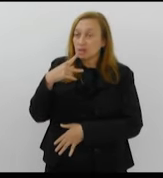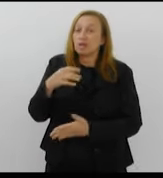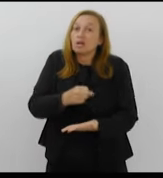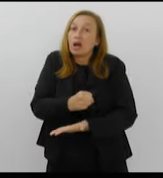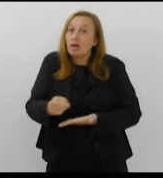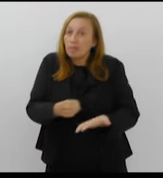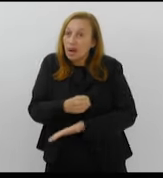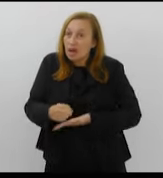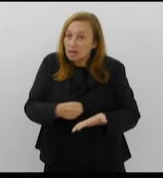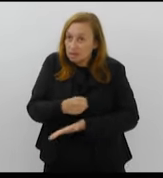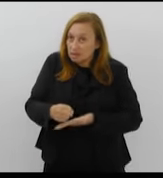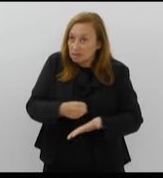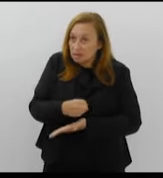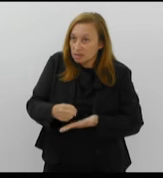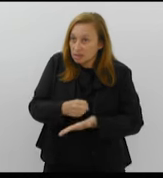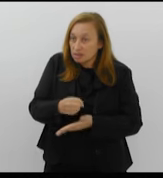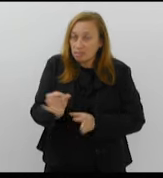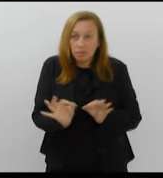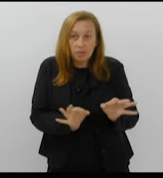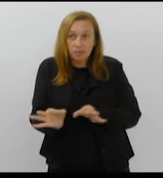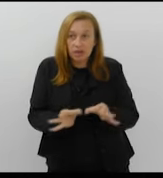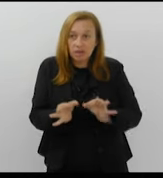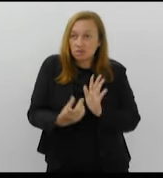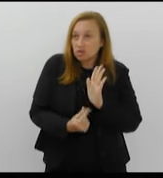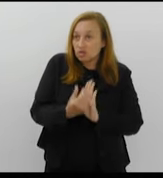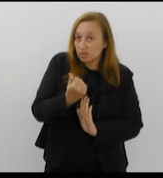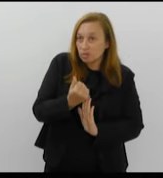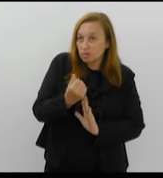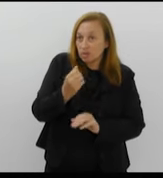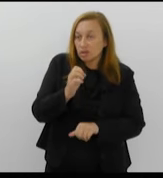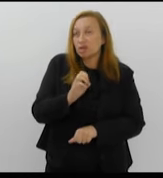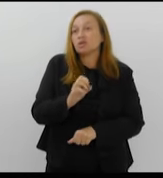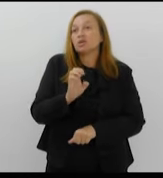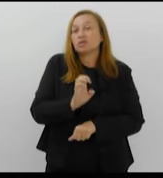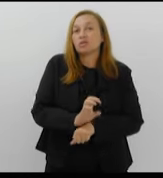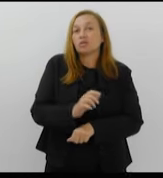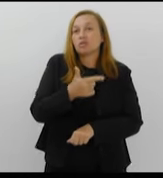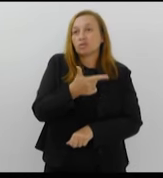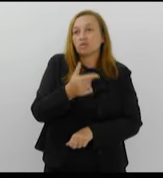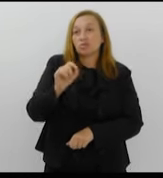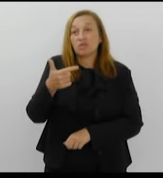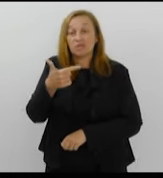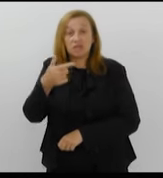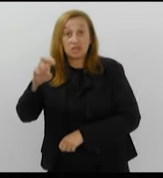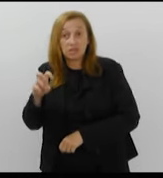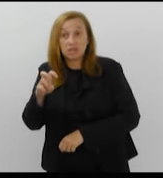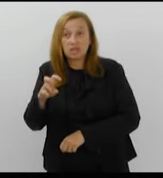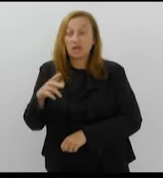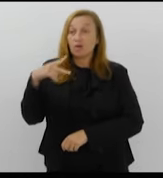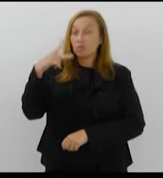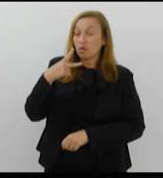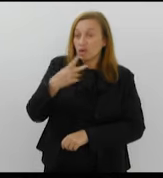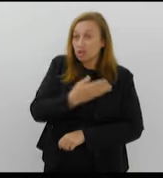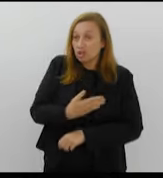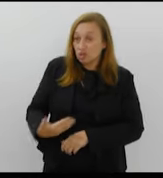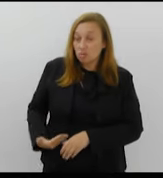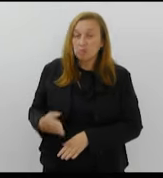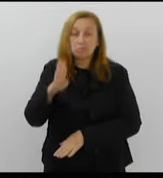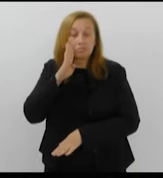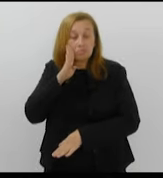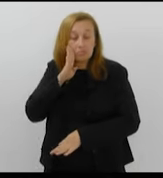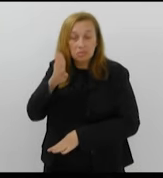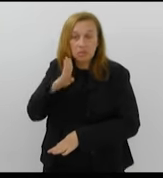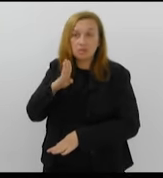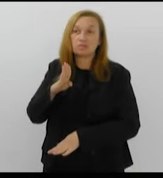bases e diretrizes para a elaboração do orçamento estadual de 2025, focando nas políticas públicas que devem ser